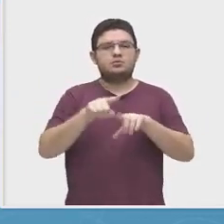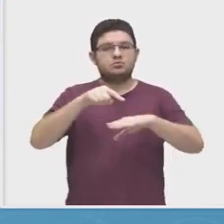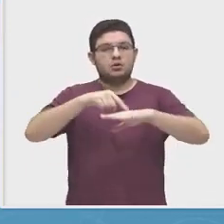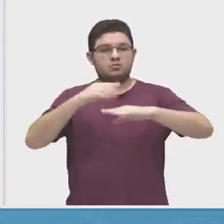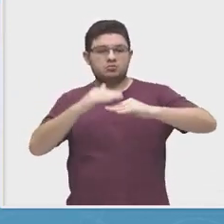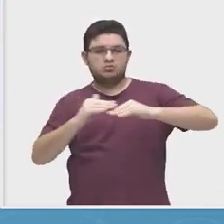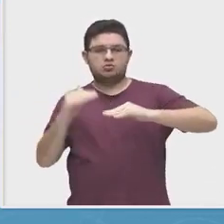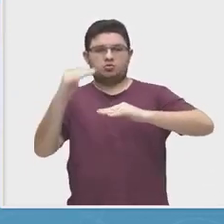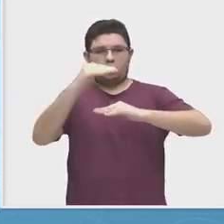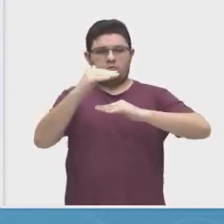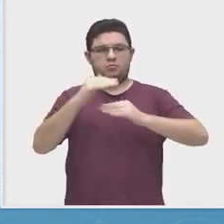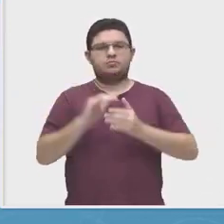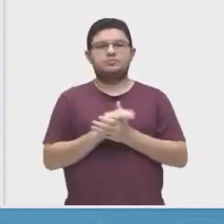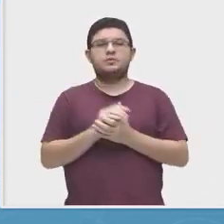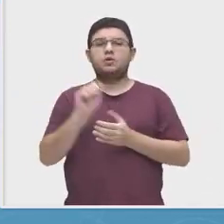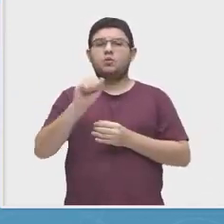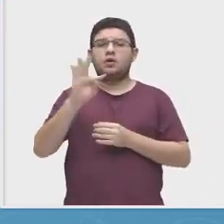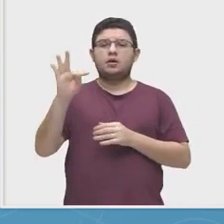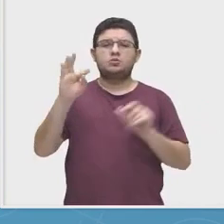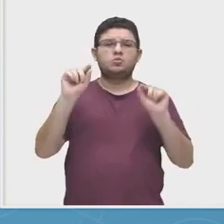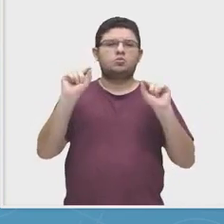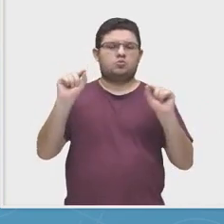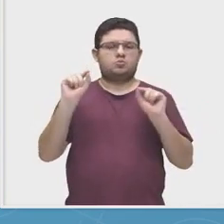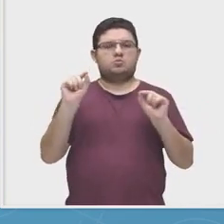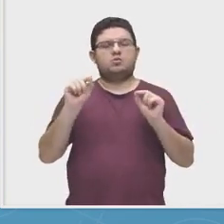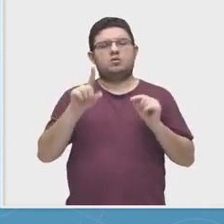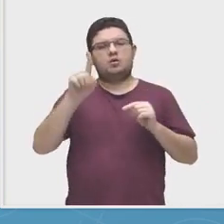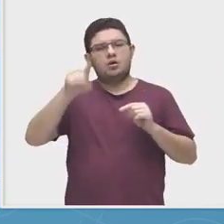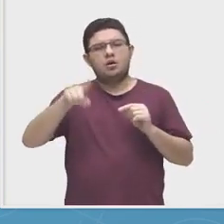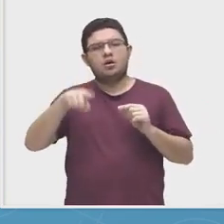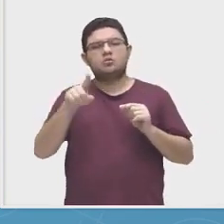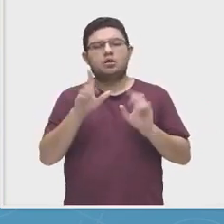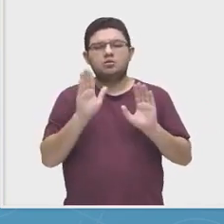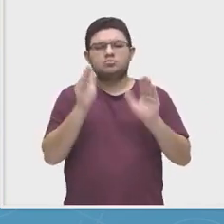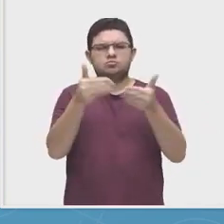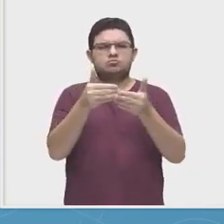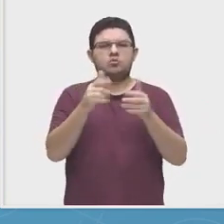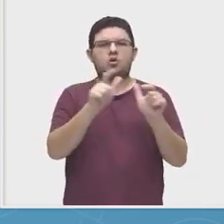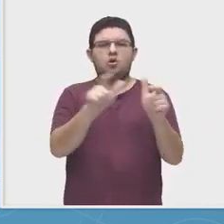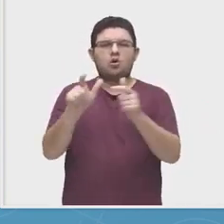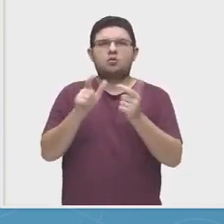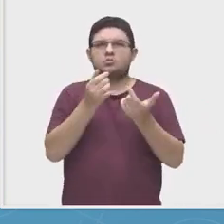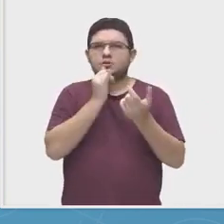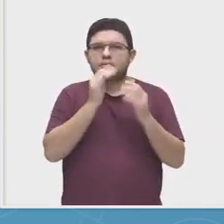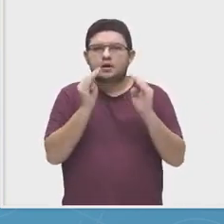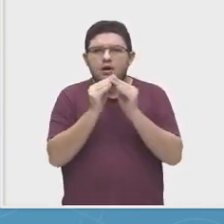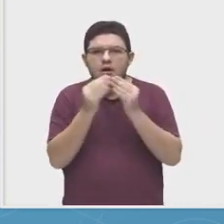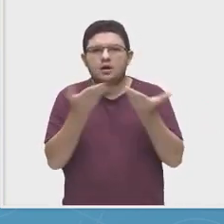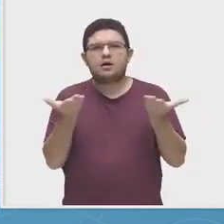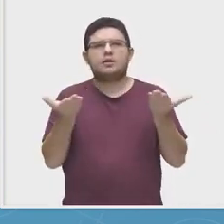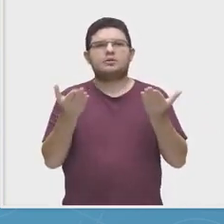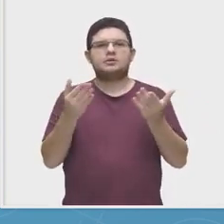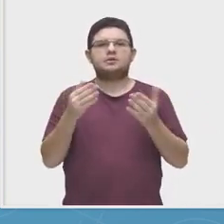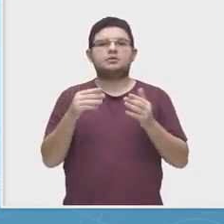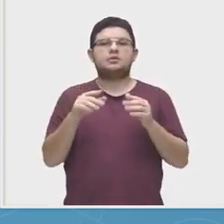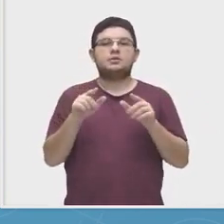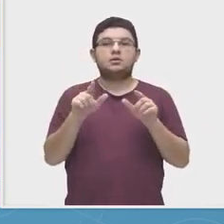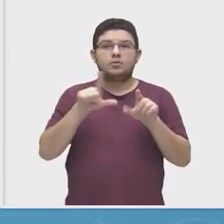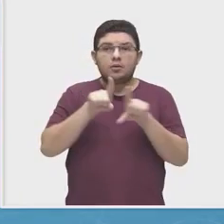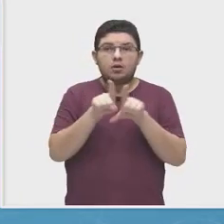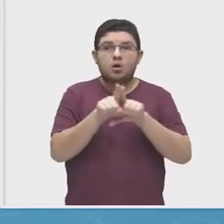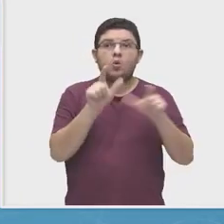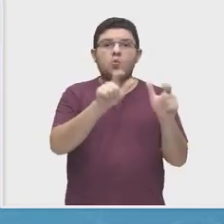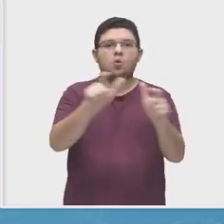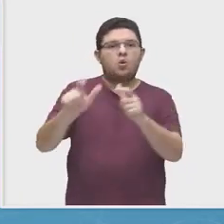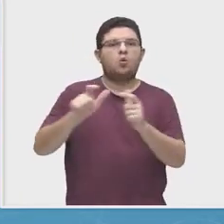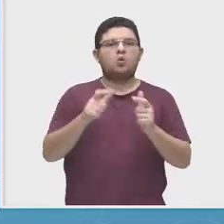coisa. Já o at eu utilizo só para locais bem específicos, como at home, e locais que possuem número, né?